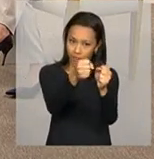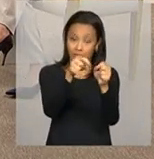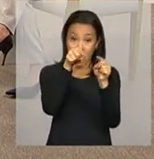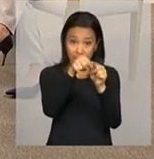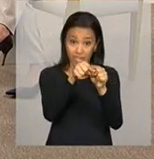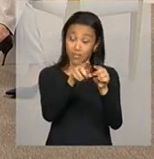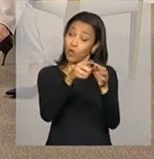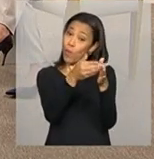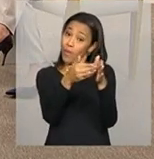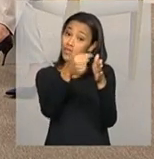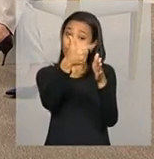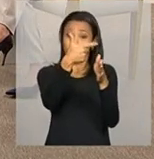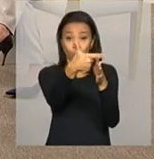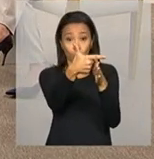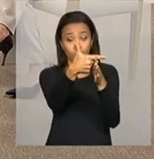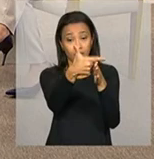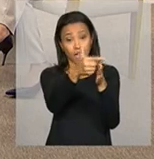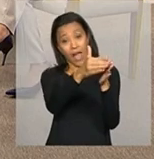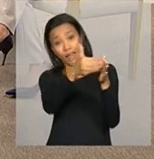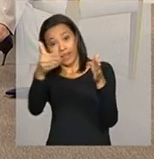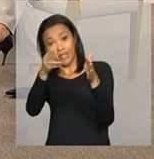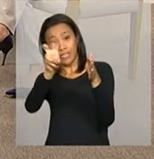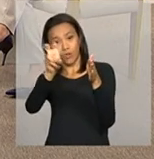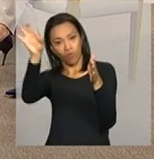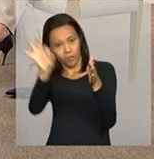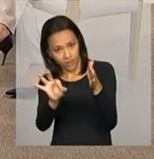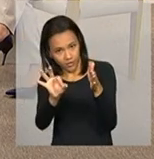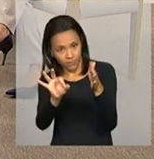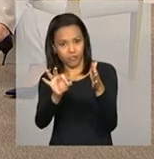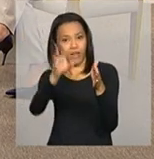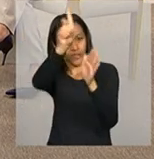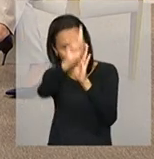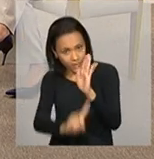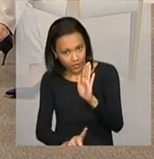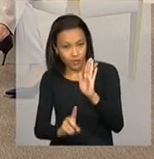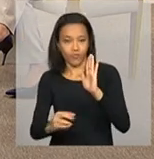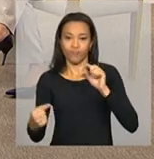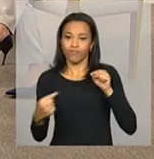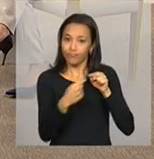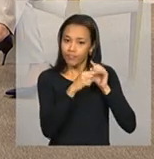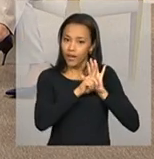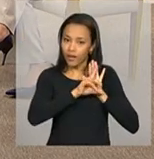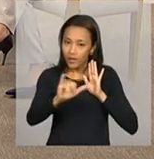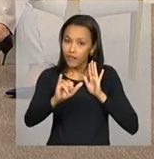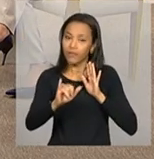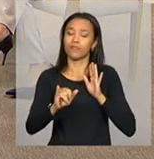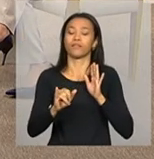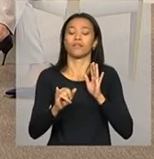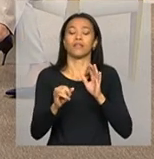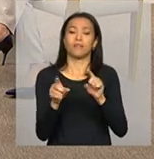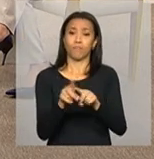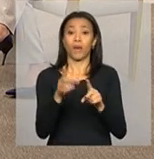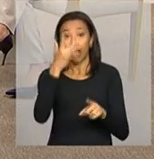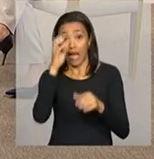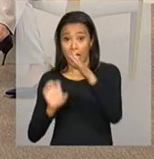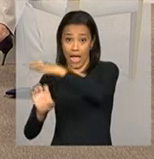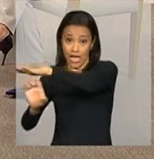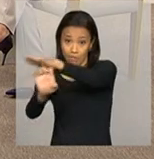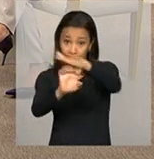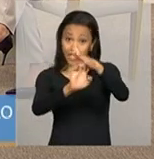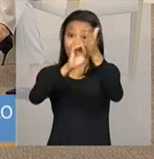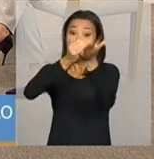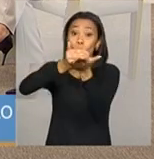de 2% a 5%, tem os níveis escalonados, chegando aos 5% para empresas que têm a partir